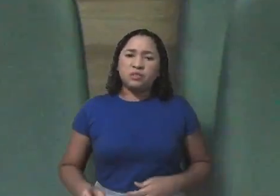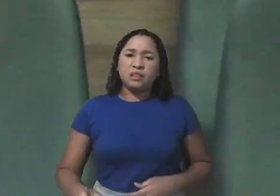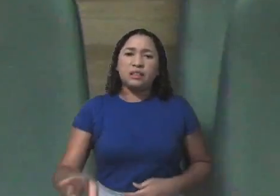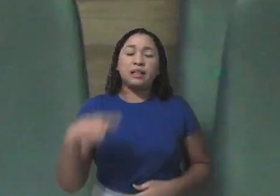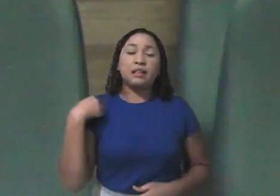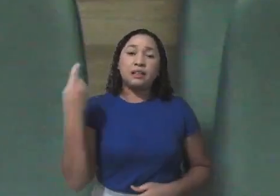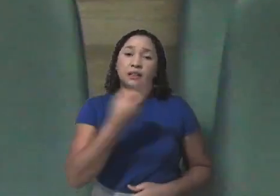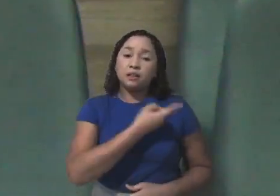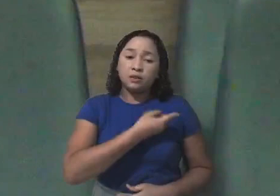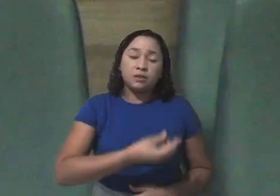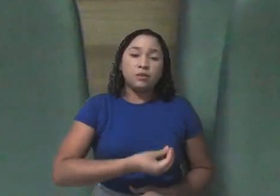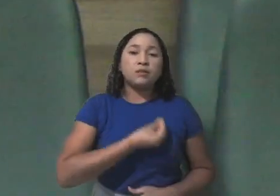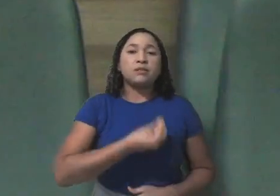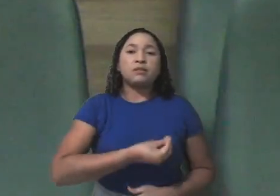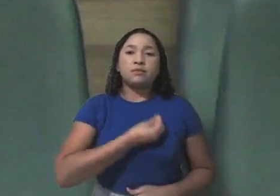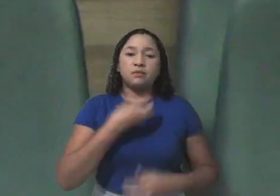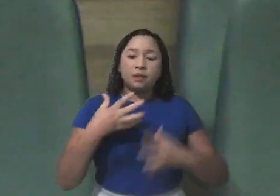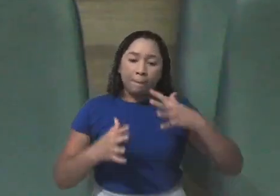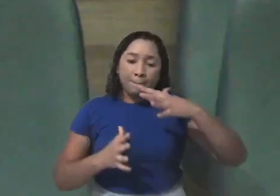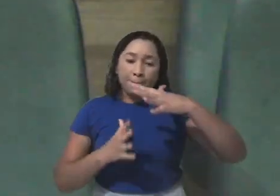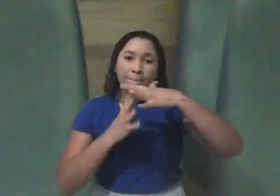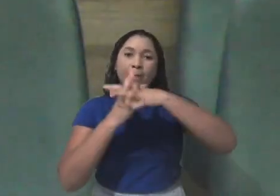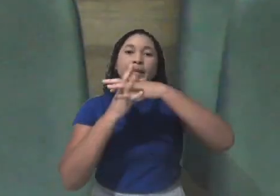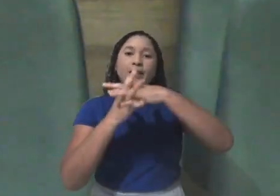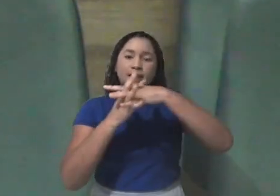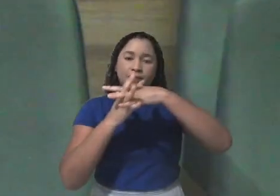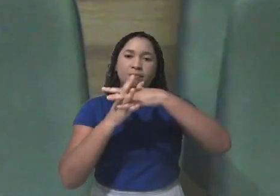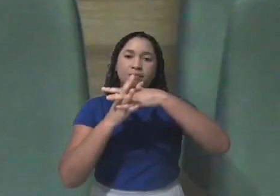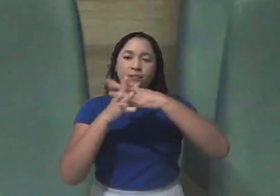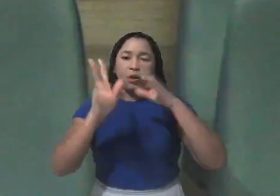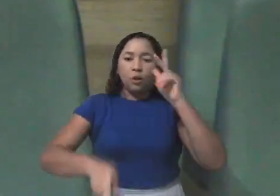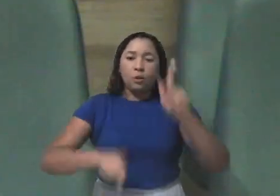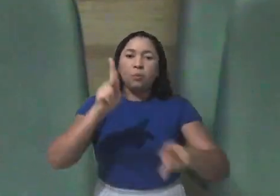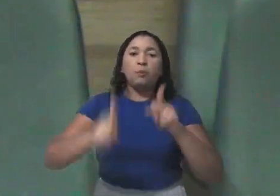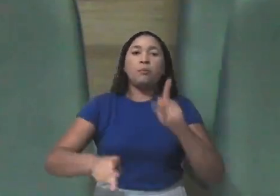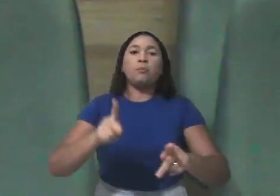plena entre o povo de Israel.